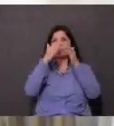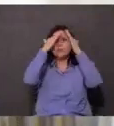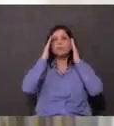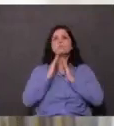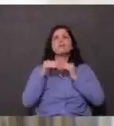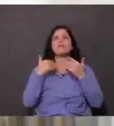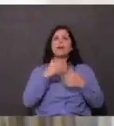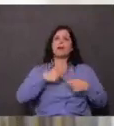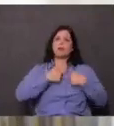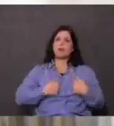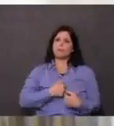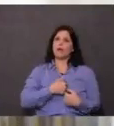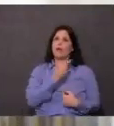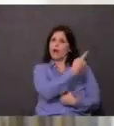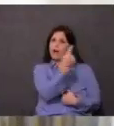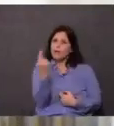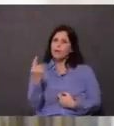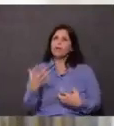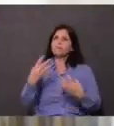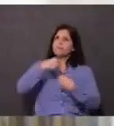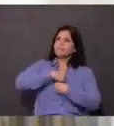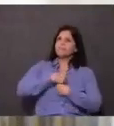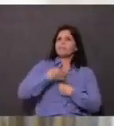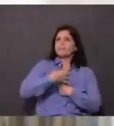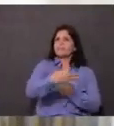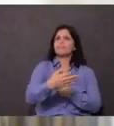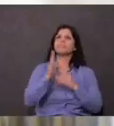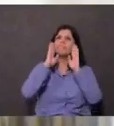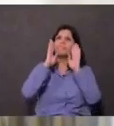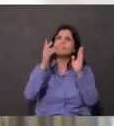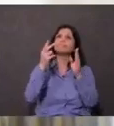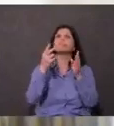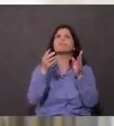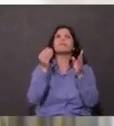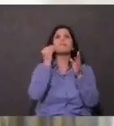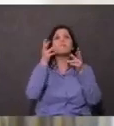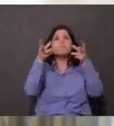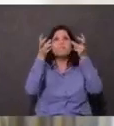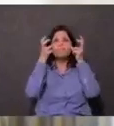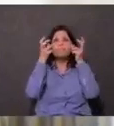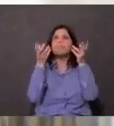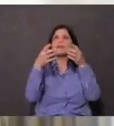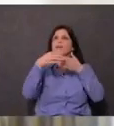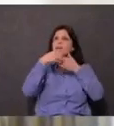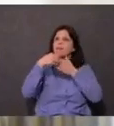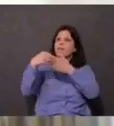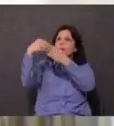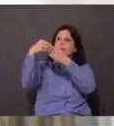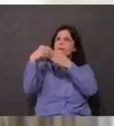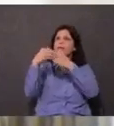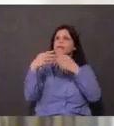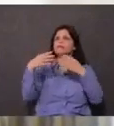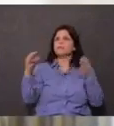vuestro coração a escuchar sempre e a deixar-vos guiar por el Espírito del